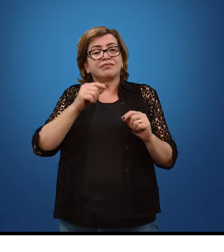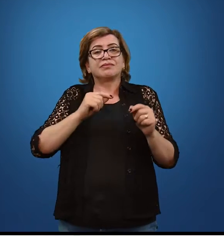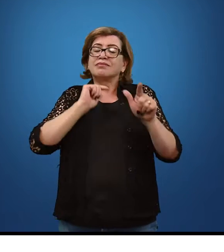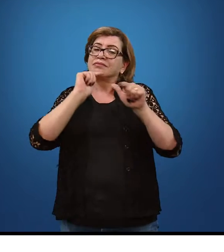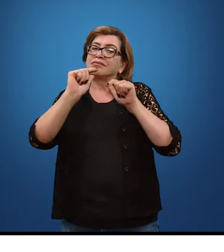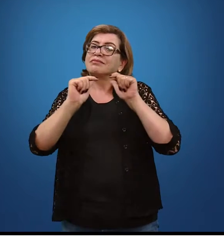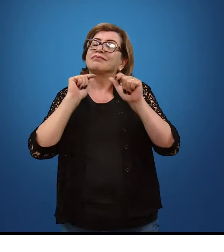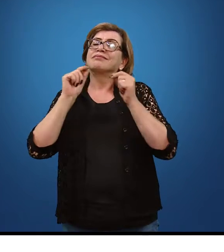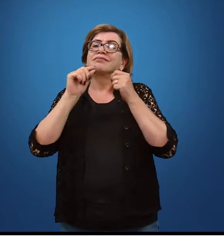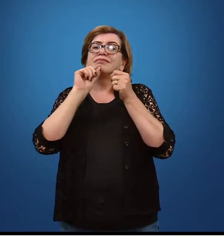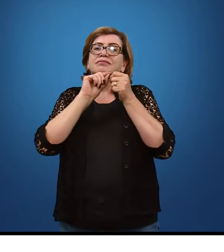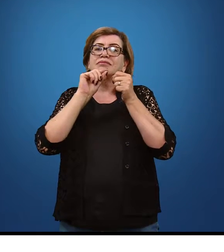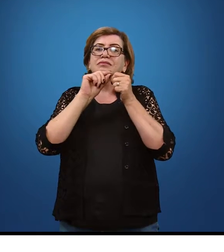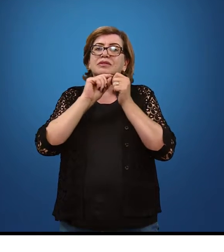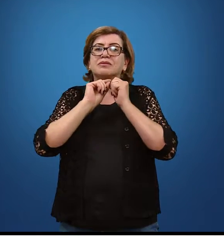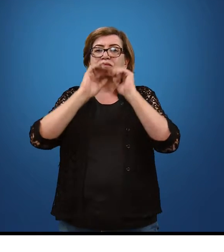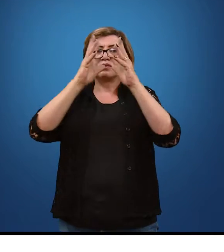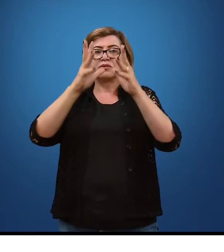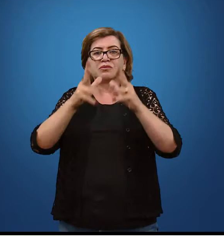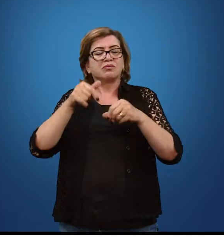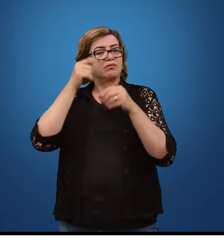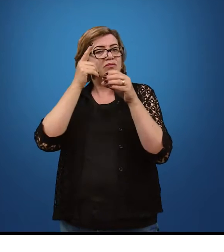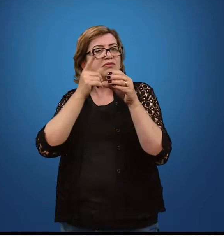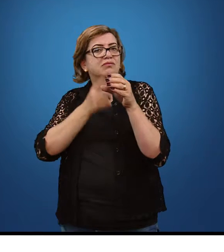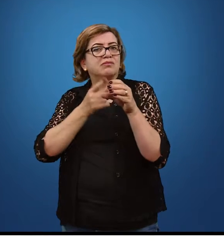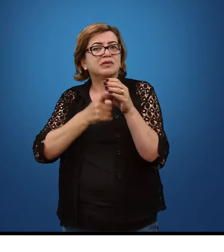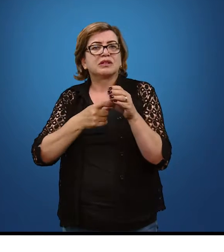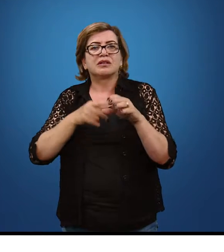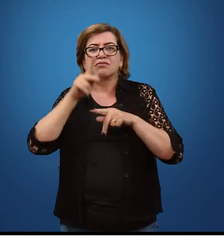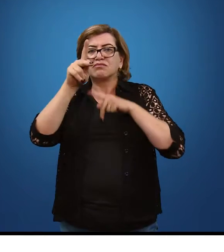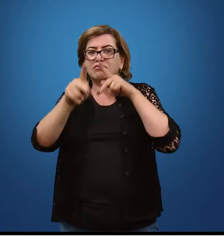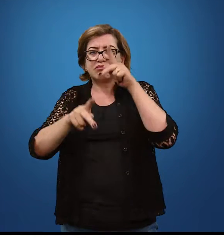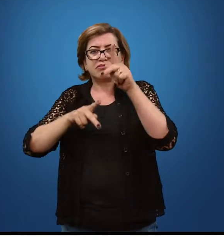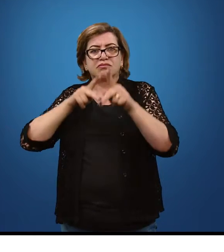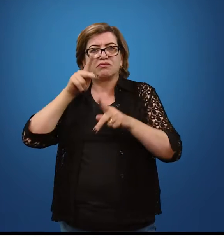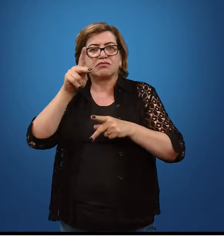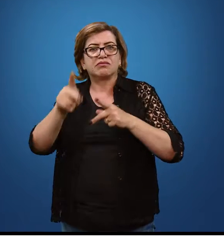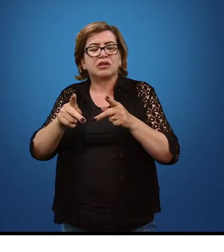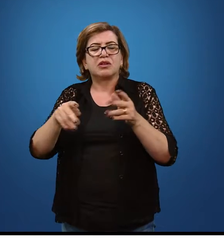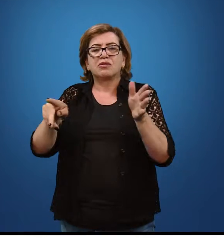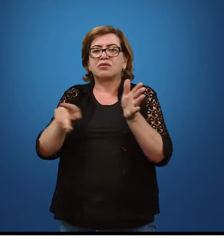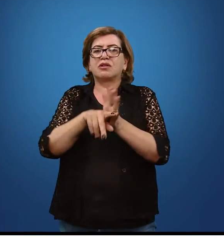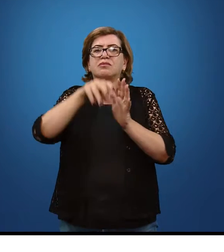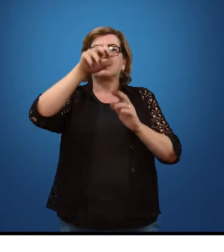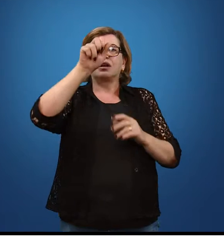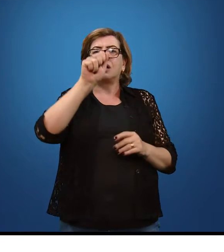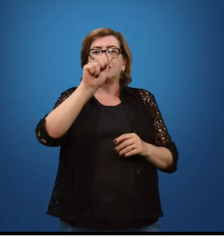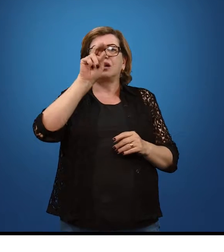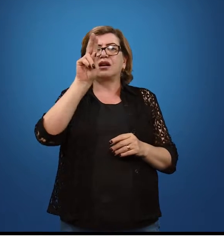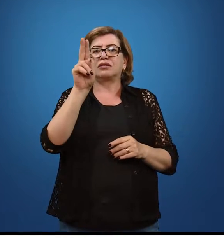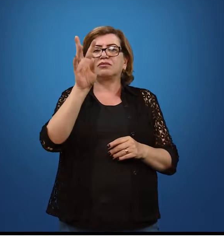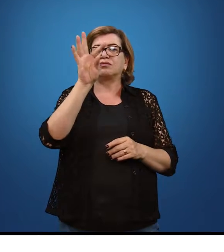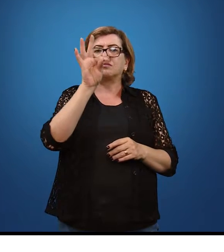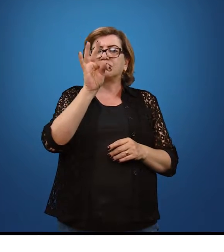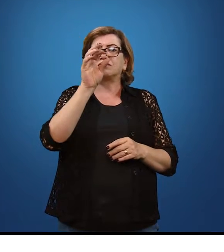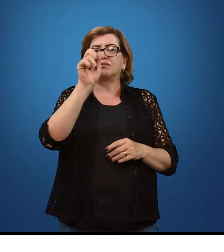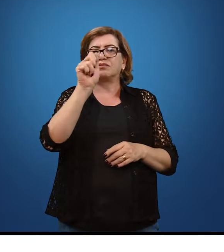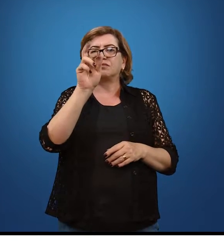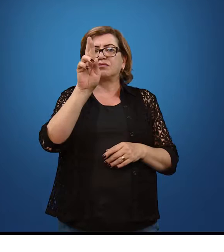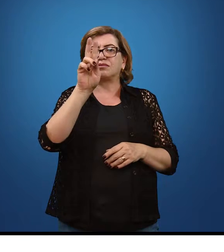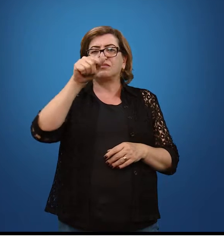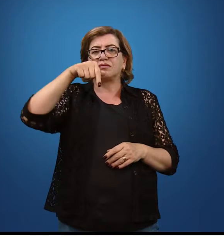prestado à comunidade como um todo, através, muitas vezes, das autarquias que foram criadas pelo